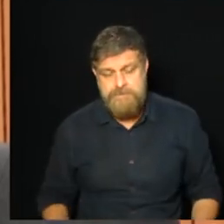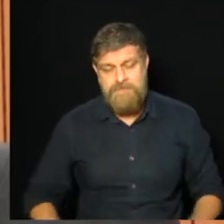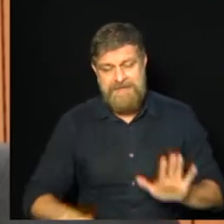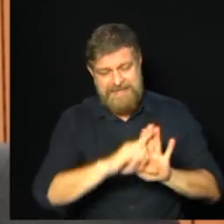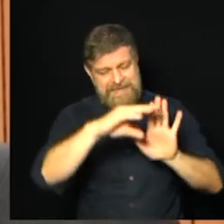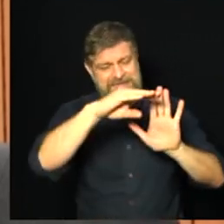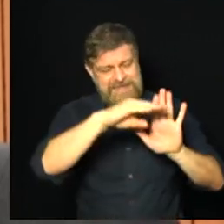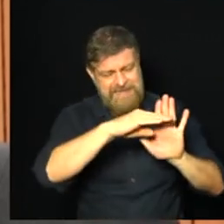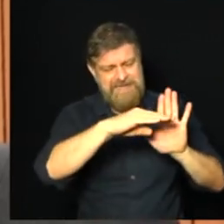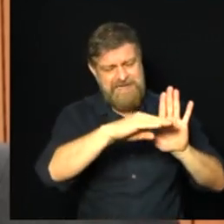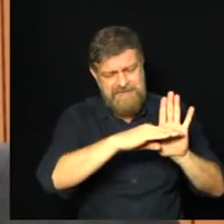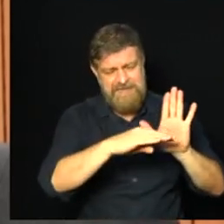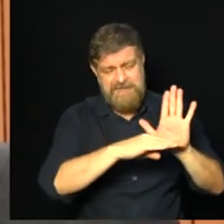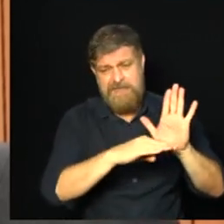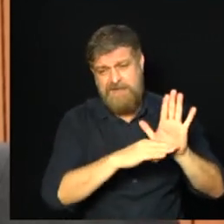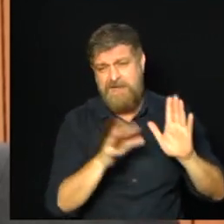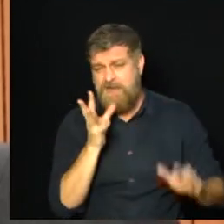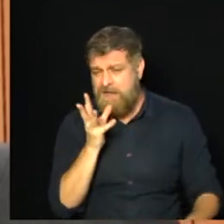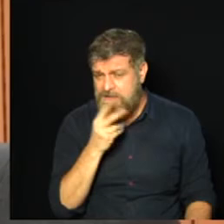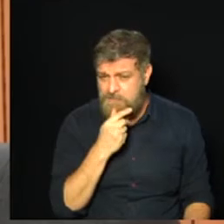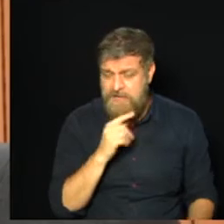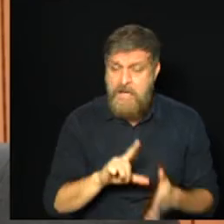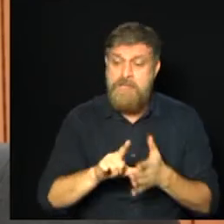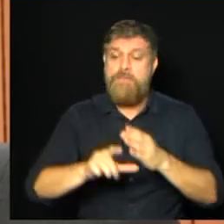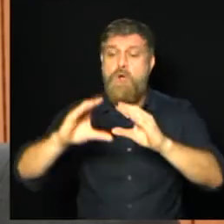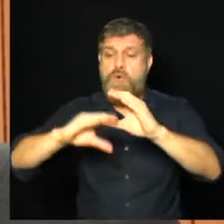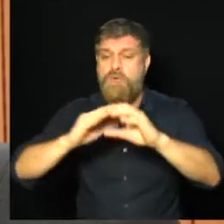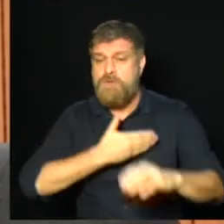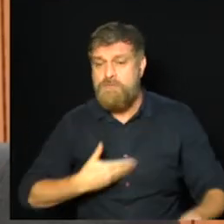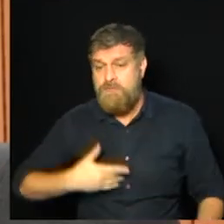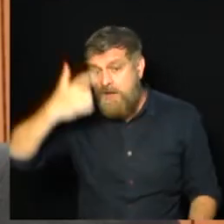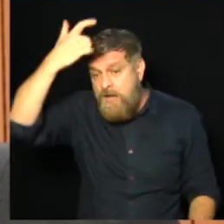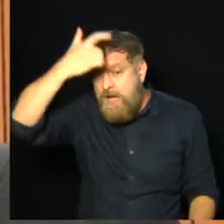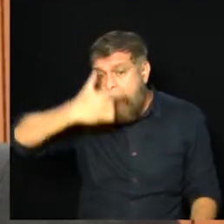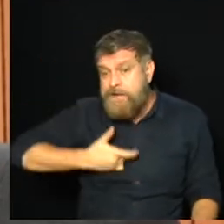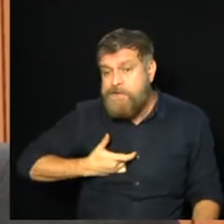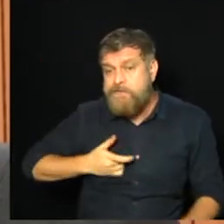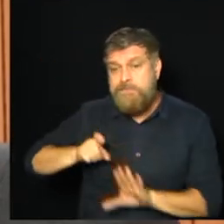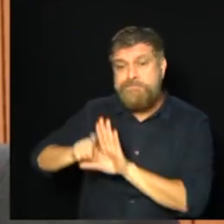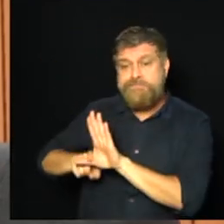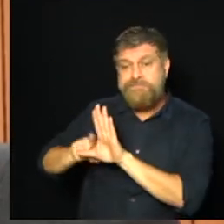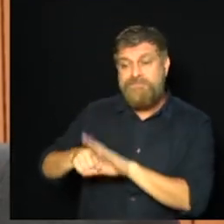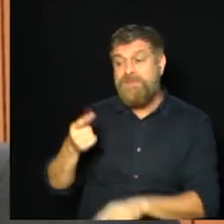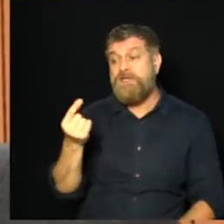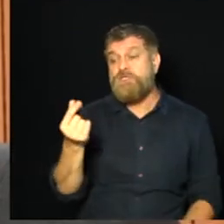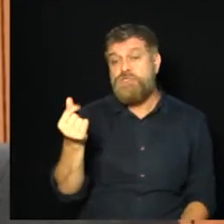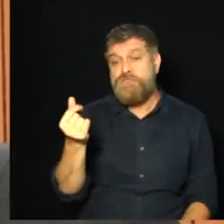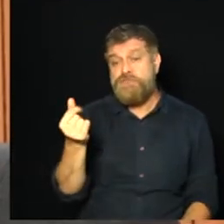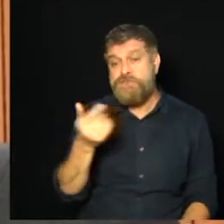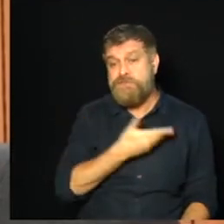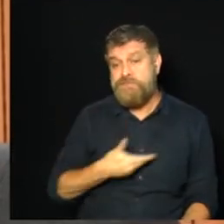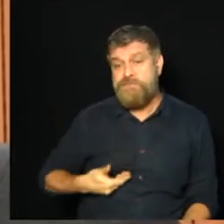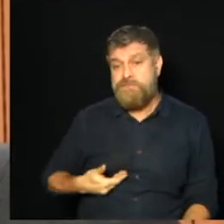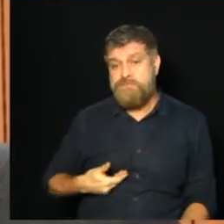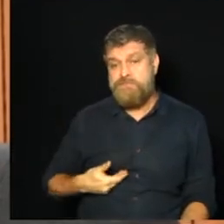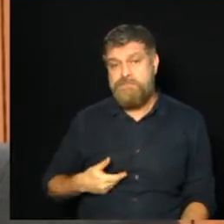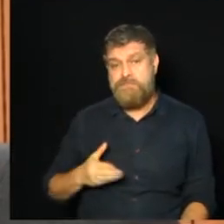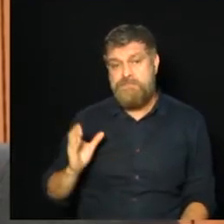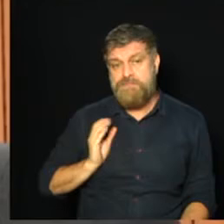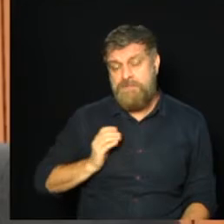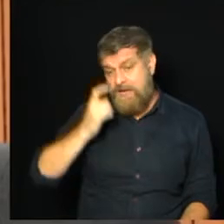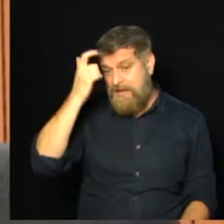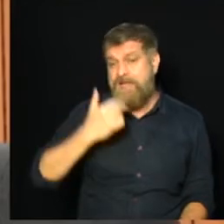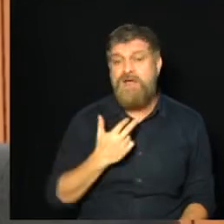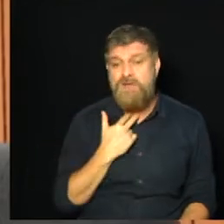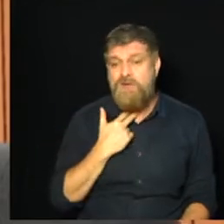legais, concurso, e eu estou preso a um negócio que se chama orçamento. Eu não posso fazer